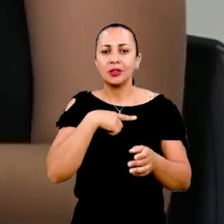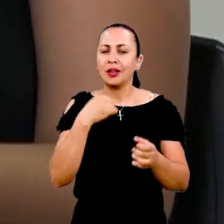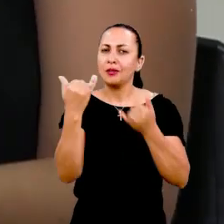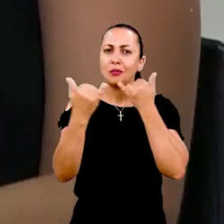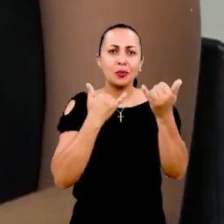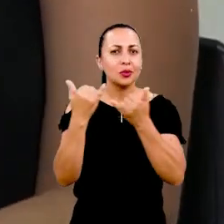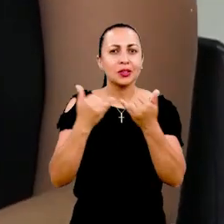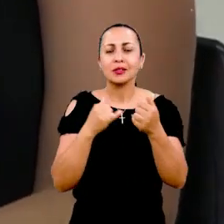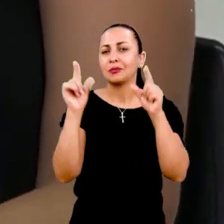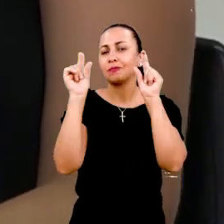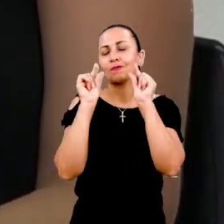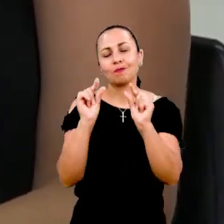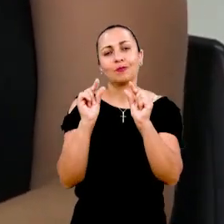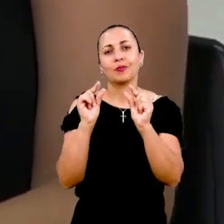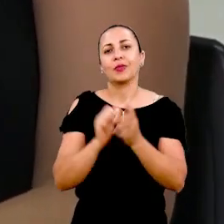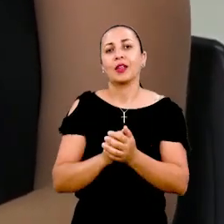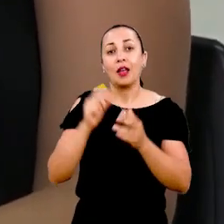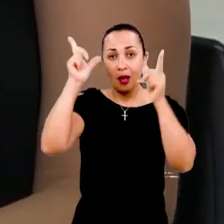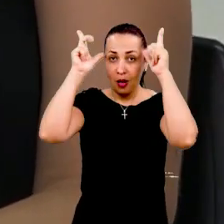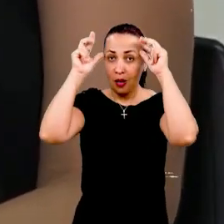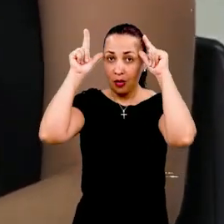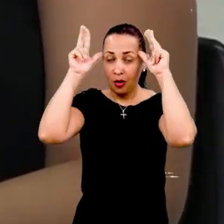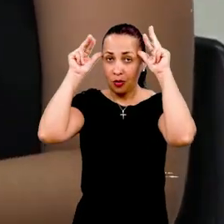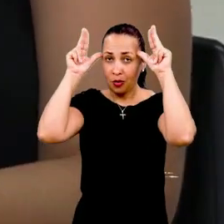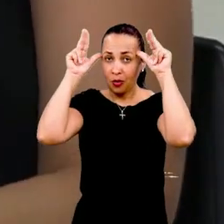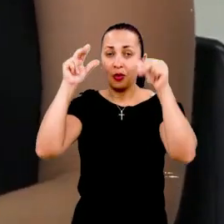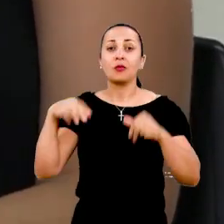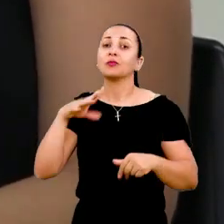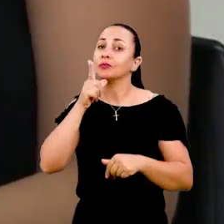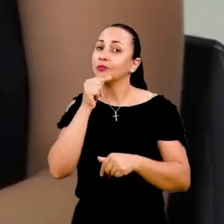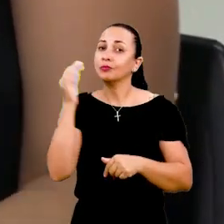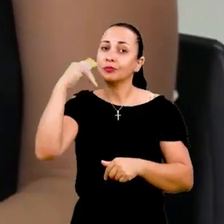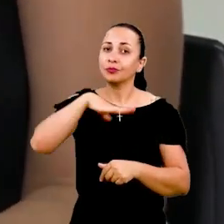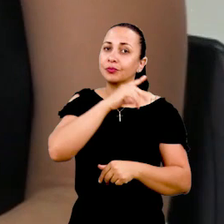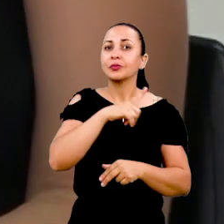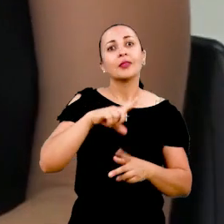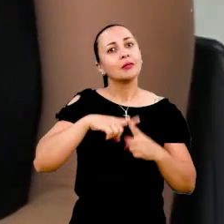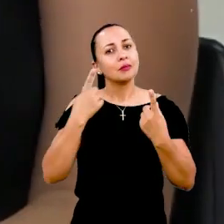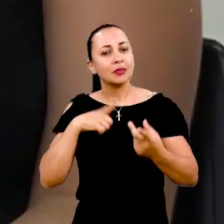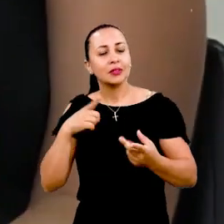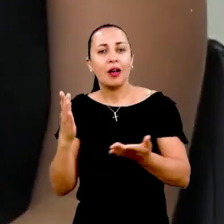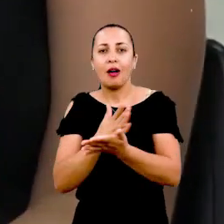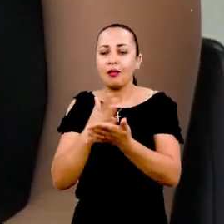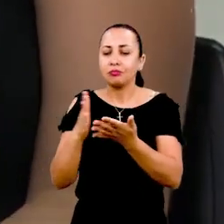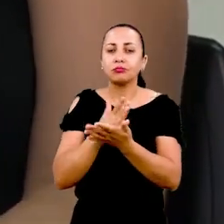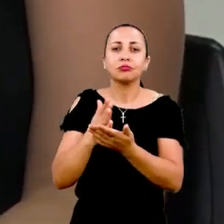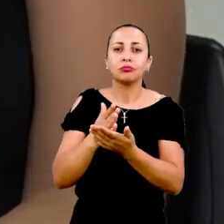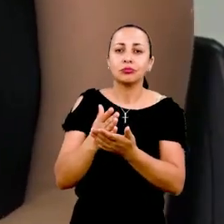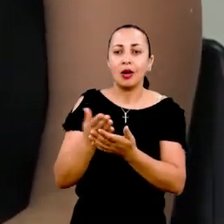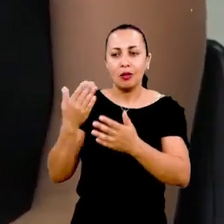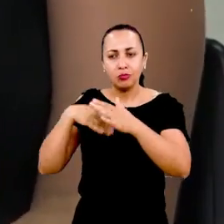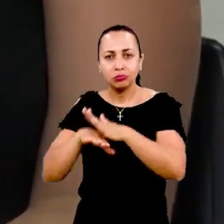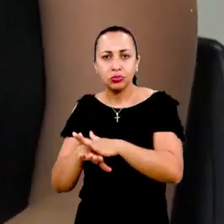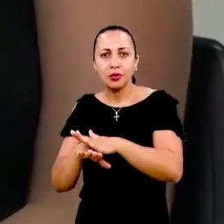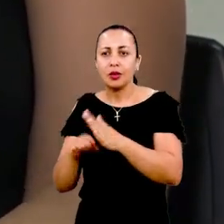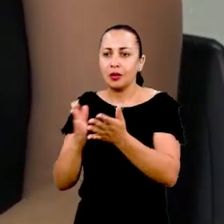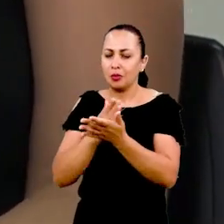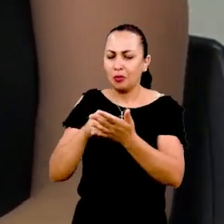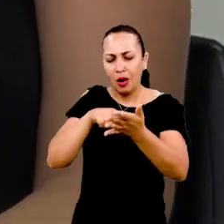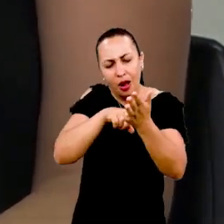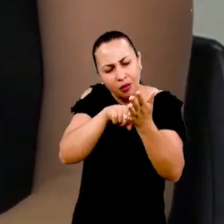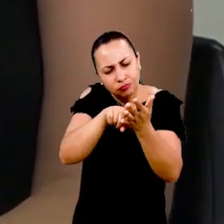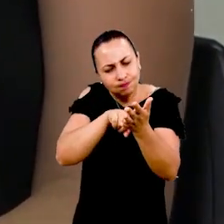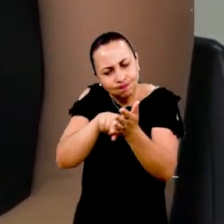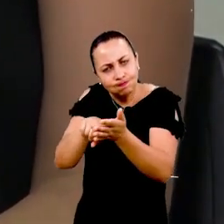já temos muitas informações em relação aos cavalos marinhos. Mas existem algumas lacunas e existem algumas abordagens, alguns tipos de